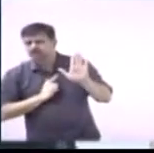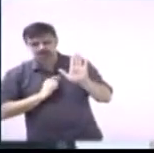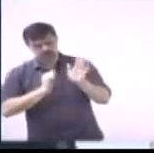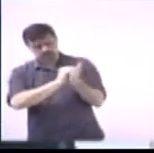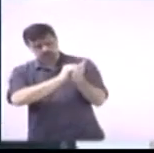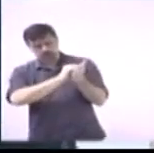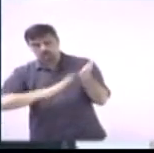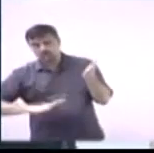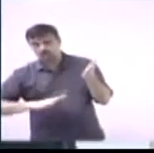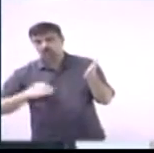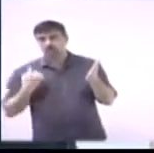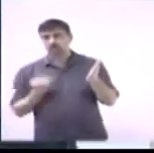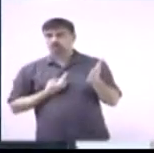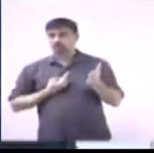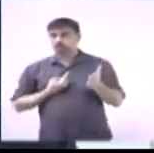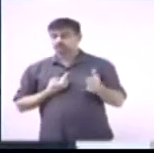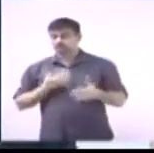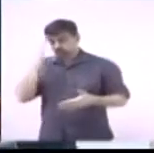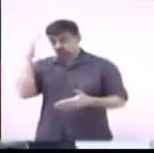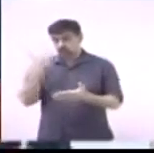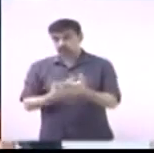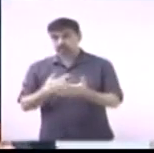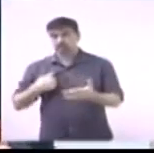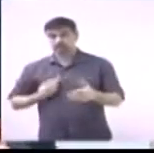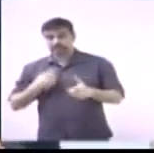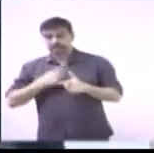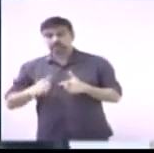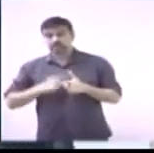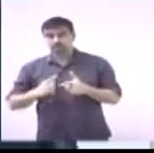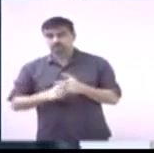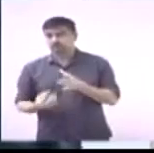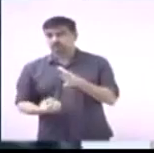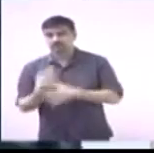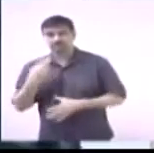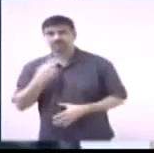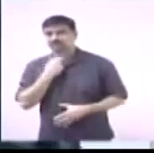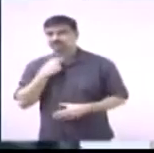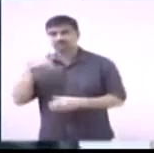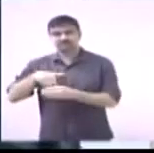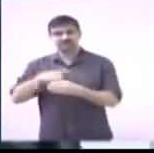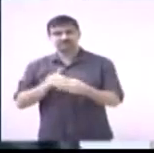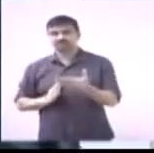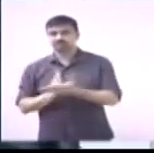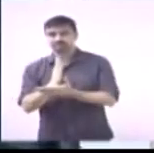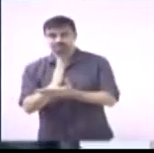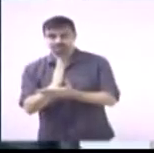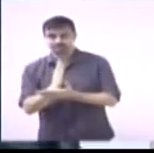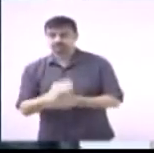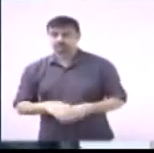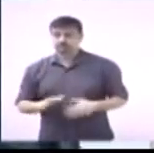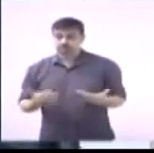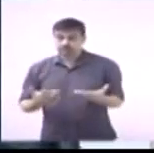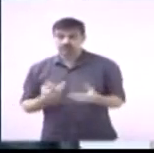descritivo, muito provavelmente teria problema de aprovação. Mas, resgatando a minha ideia,